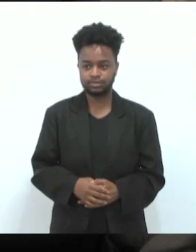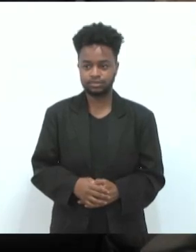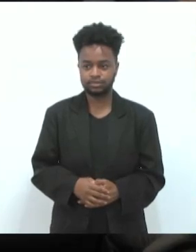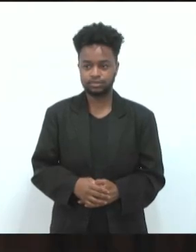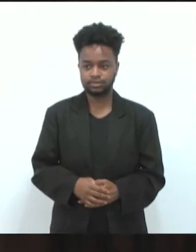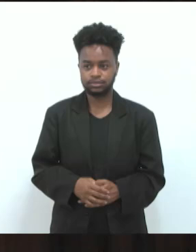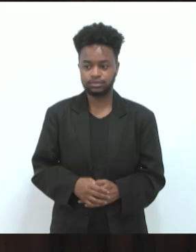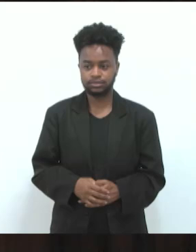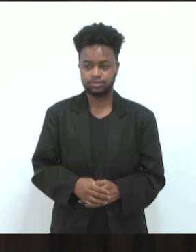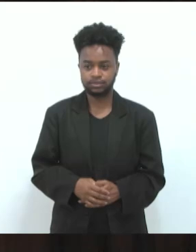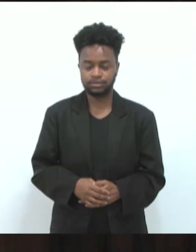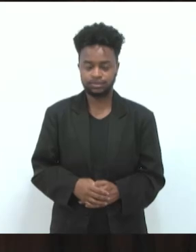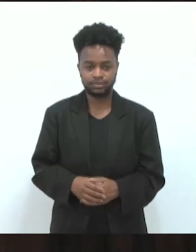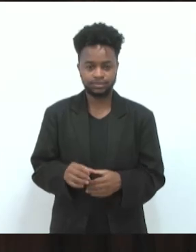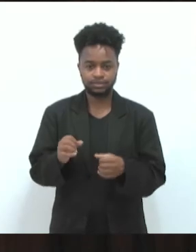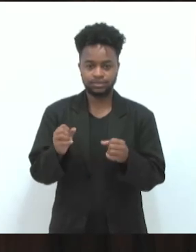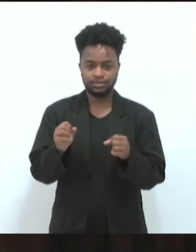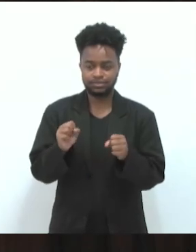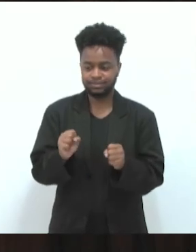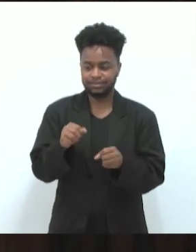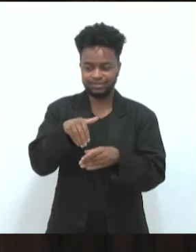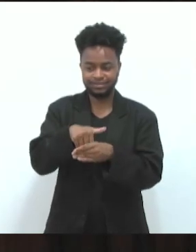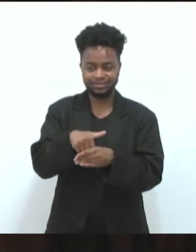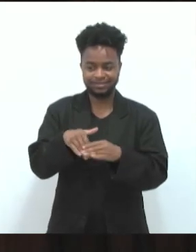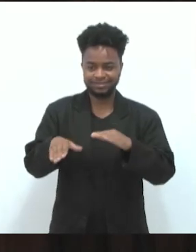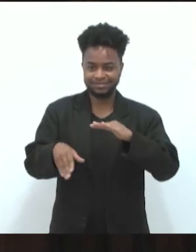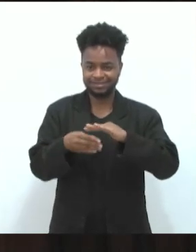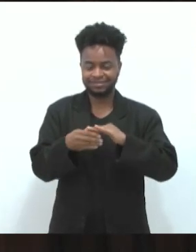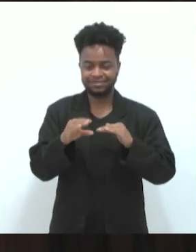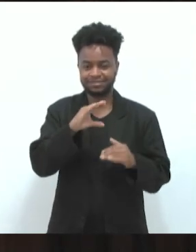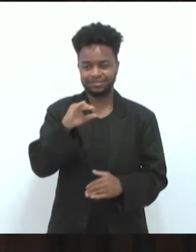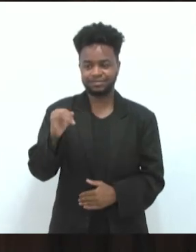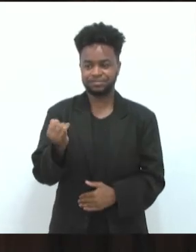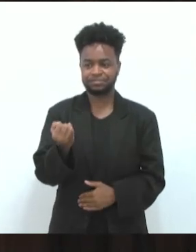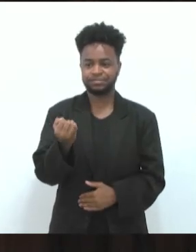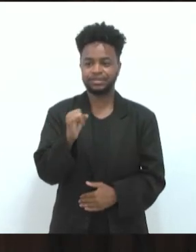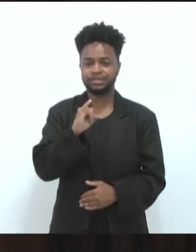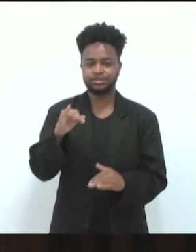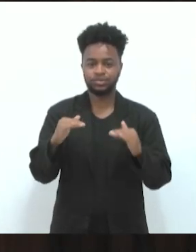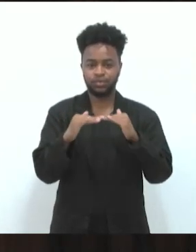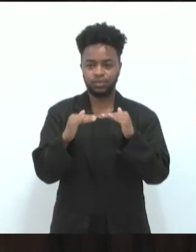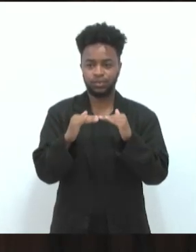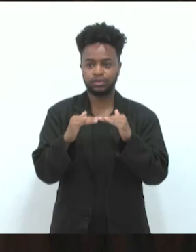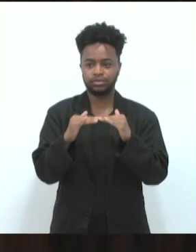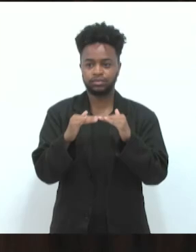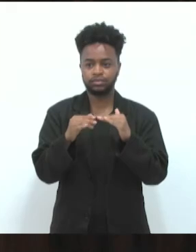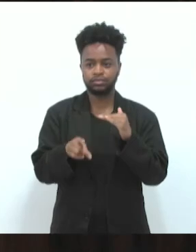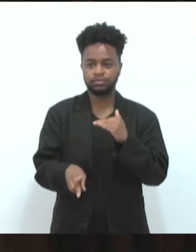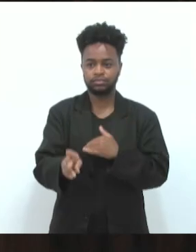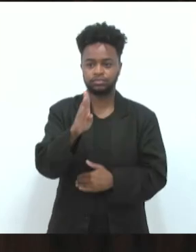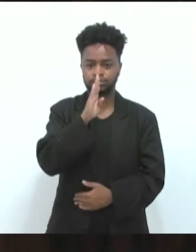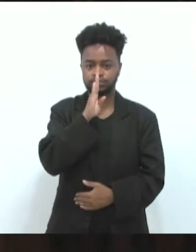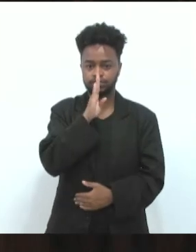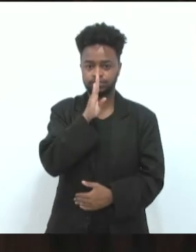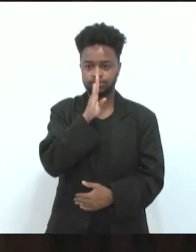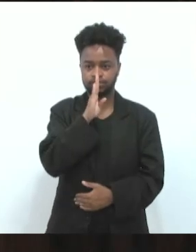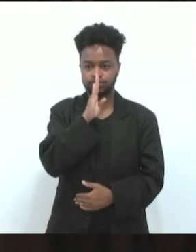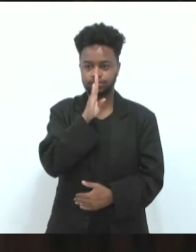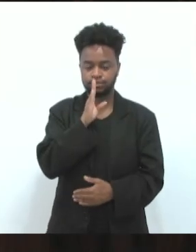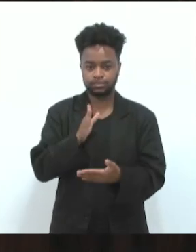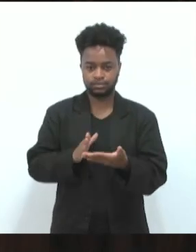Em votação. Emenda da Comissão de Justiça. Os senhores que aprovam, permaneça como